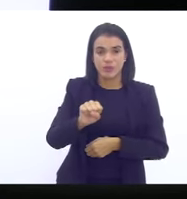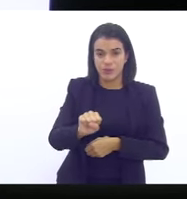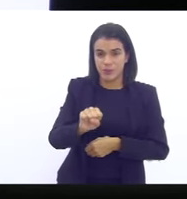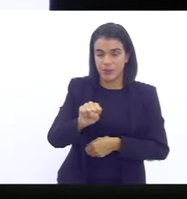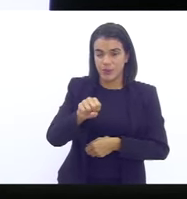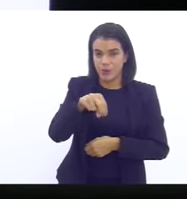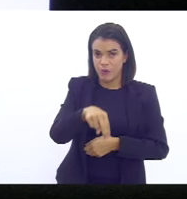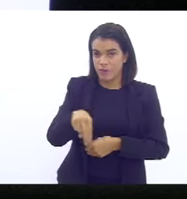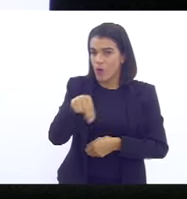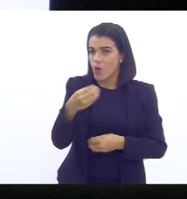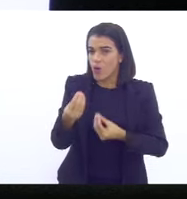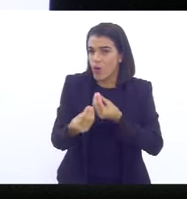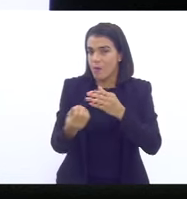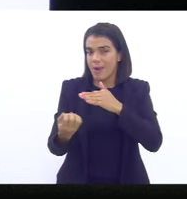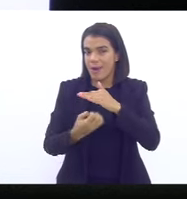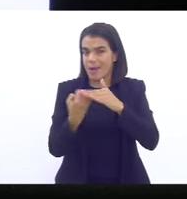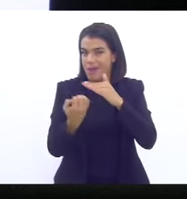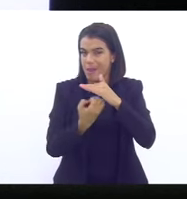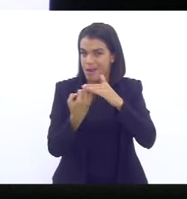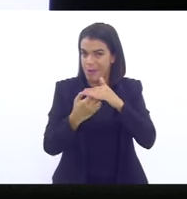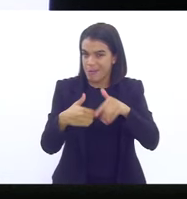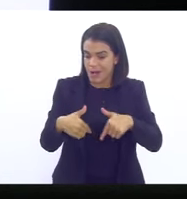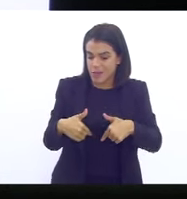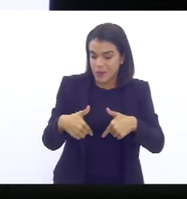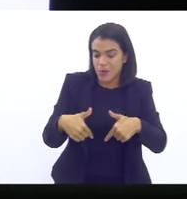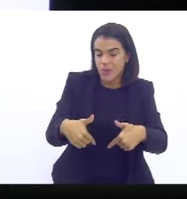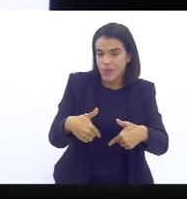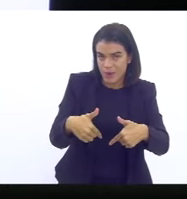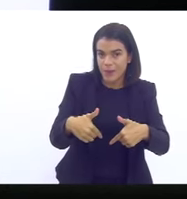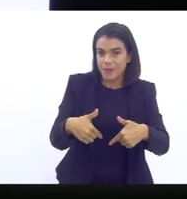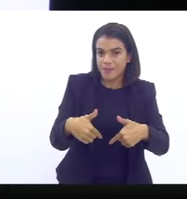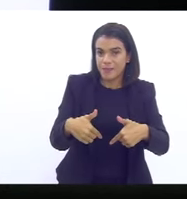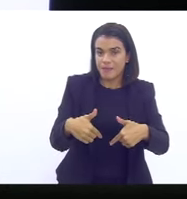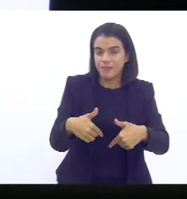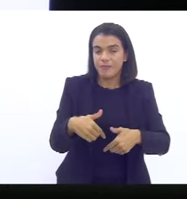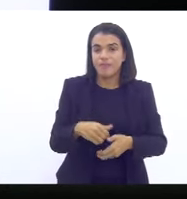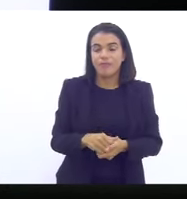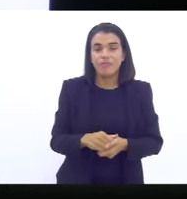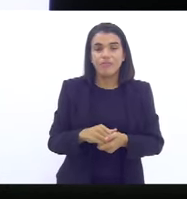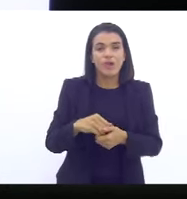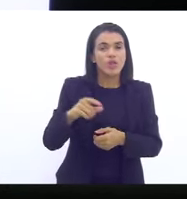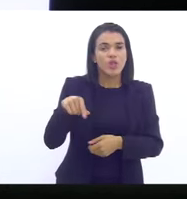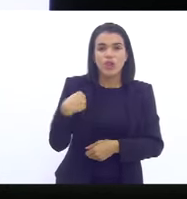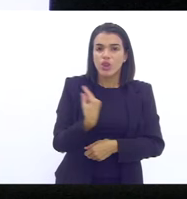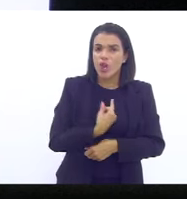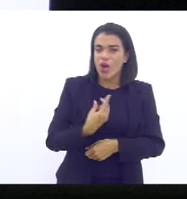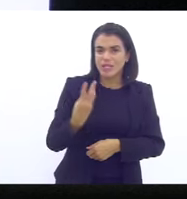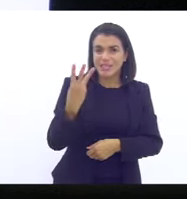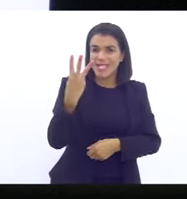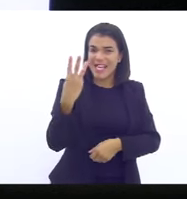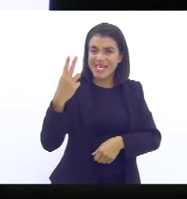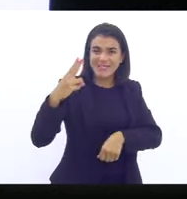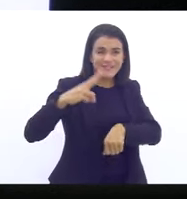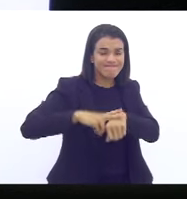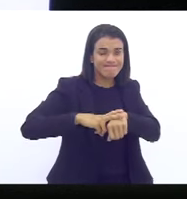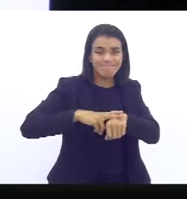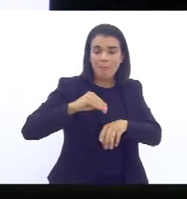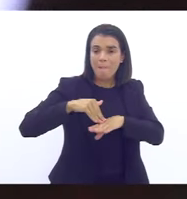como que a Enel reagiu? Como que a Enel Distribuição Rio reagiu? Triplicamos as equipes em